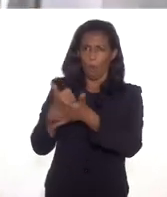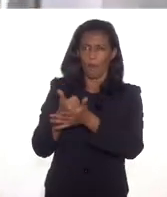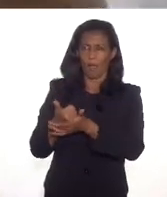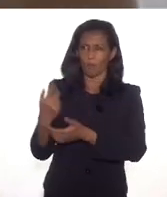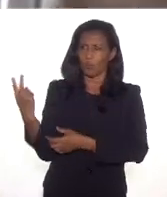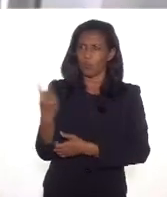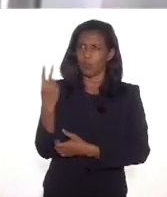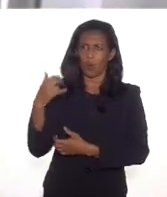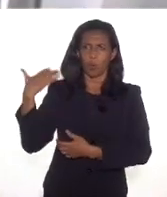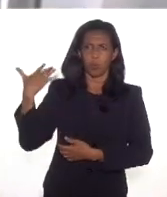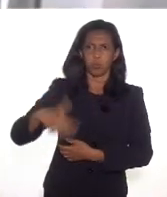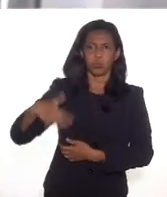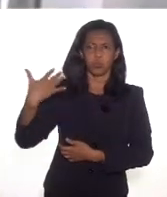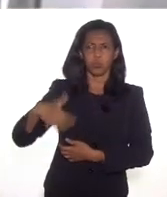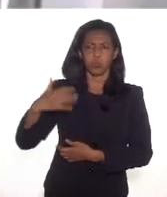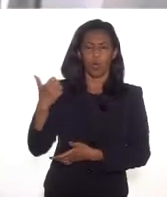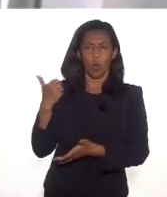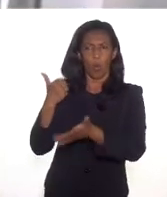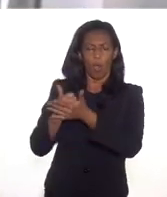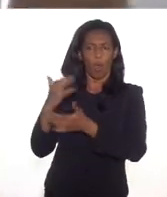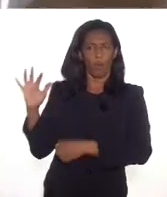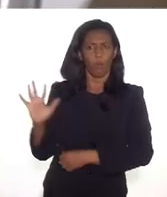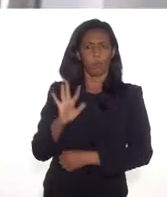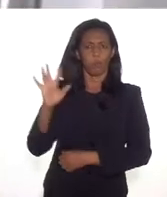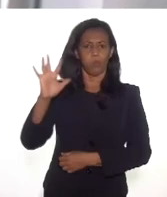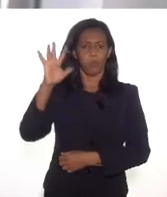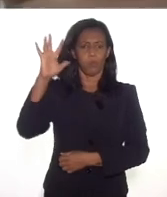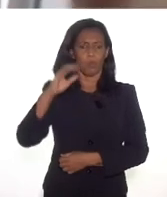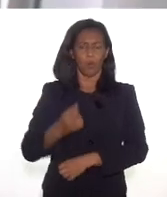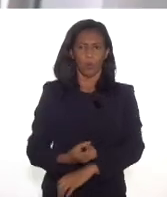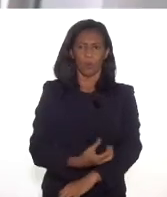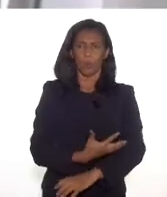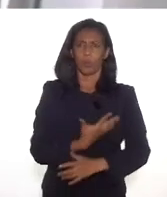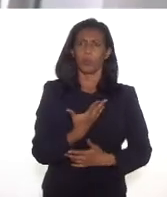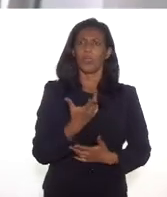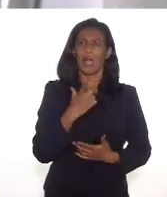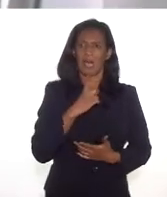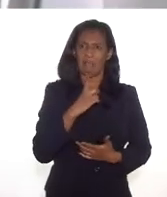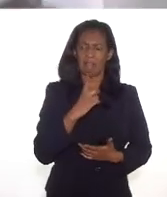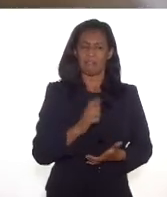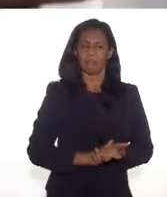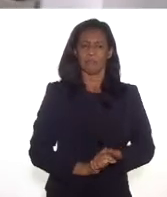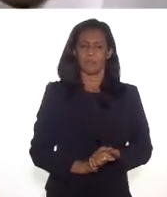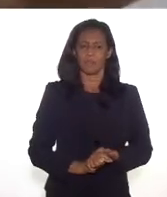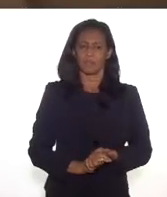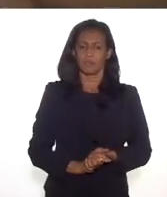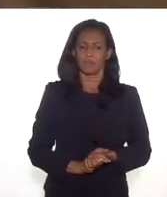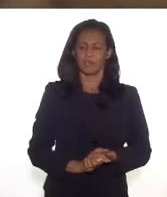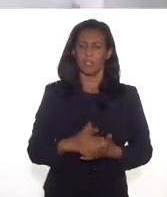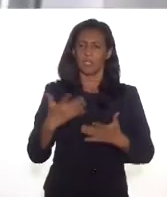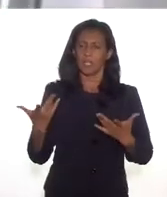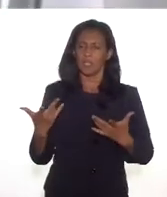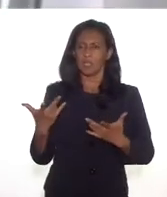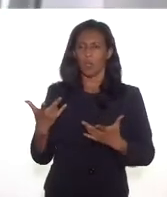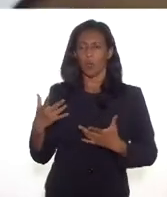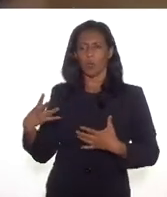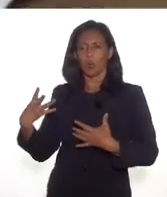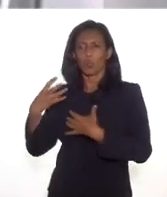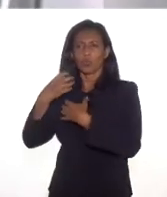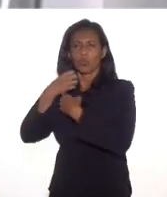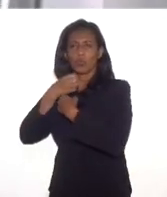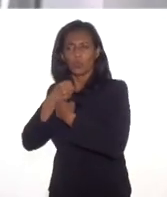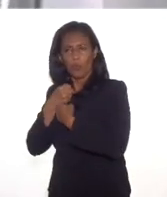superfaturados, máquinas compradas com valores superfaturados, ao arrepio da LDO. Então, enquanto asfixia